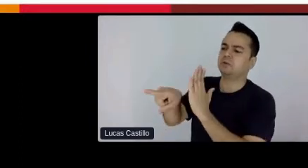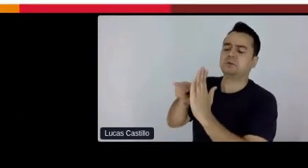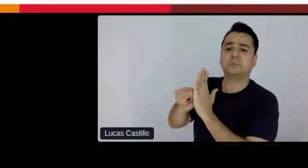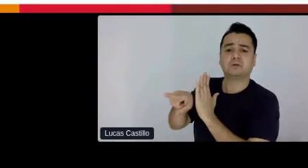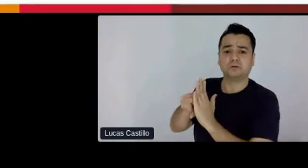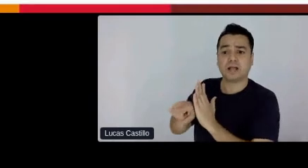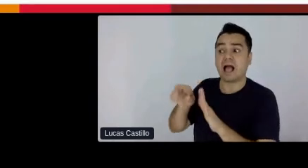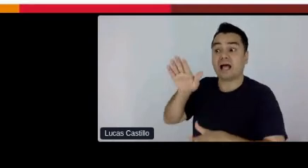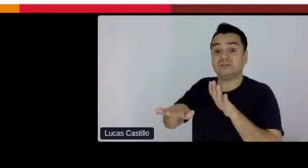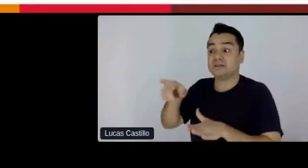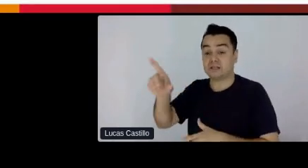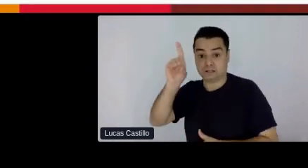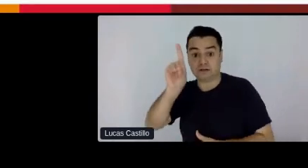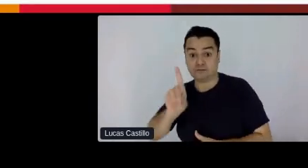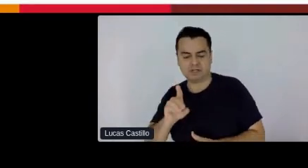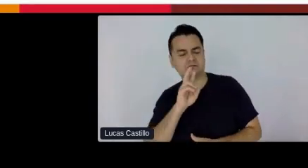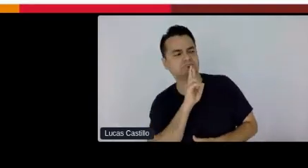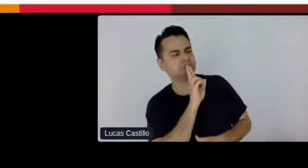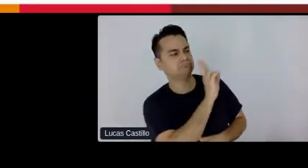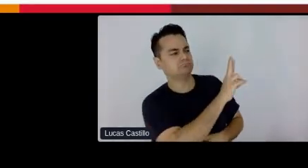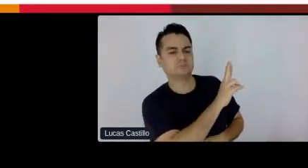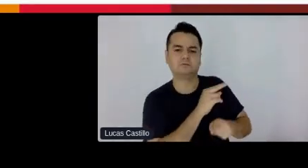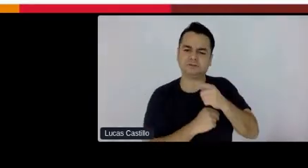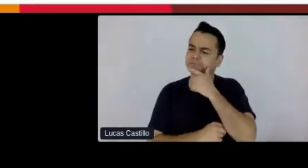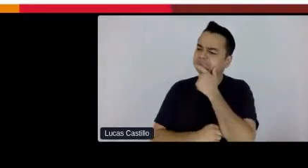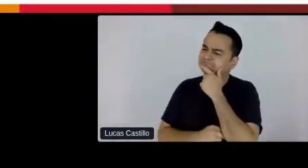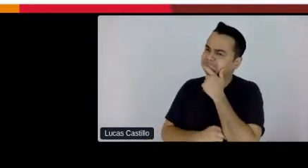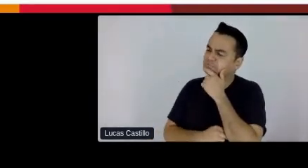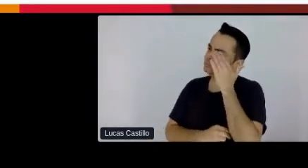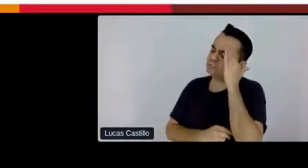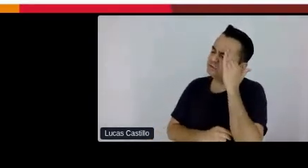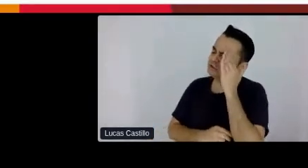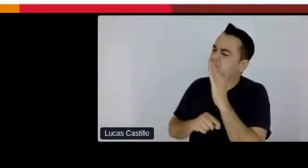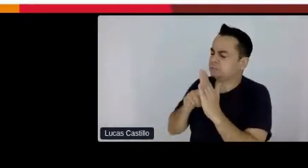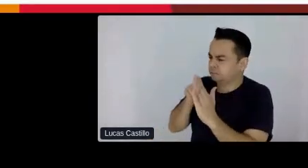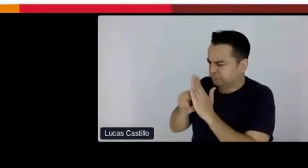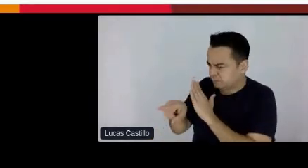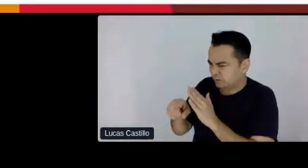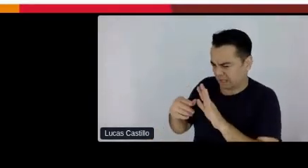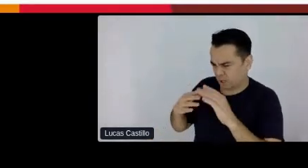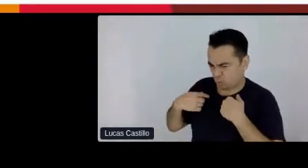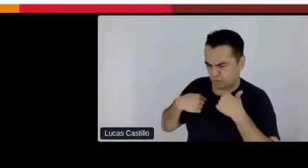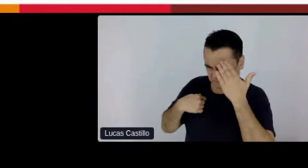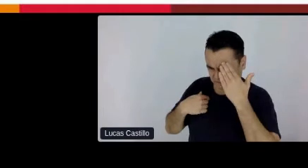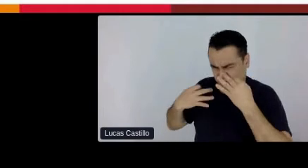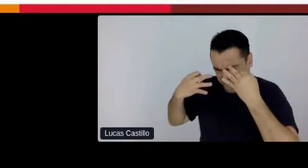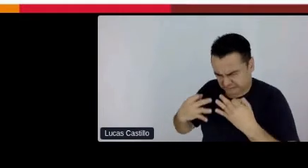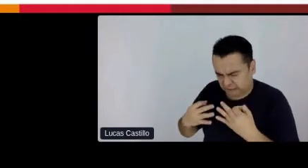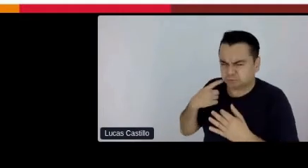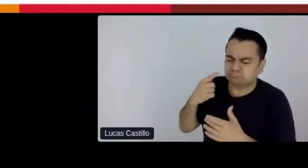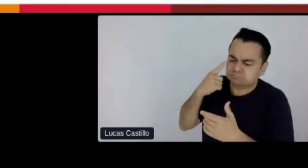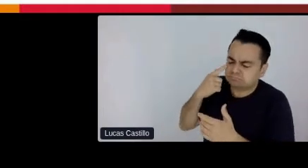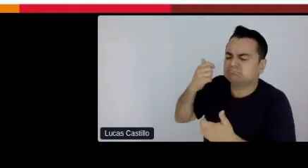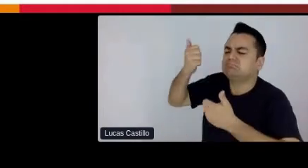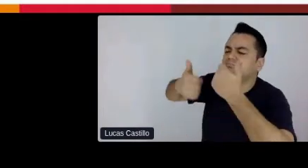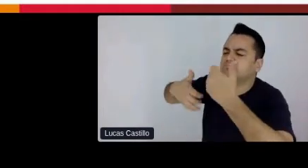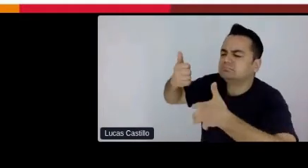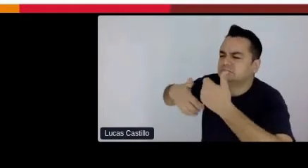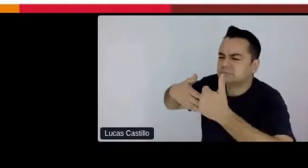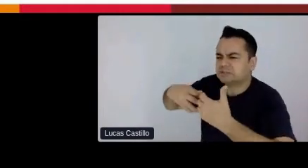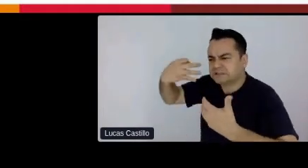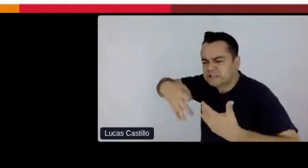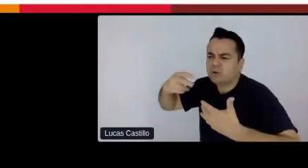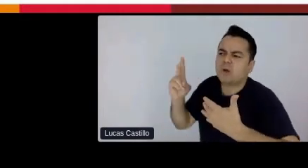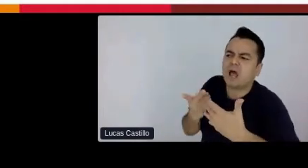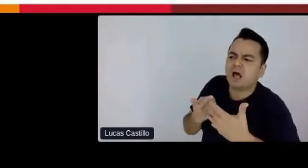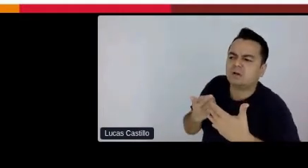alguma coisa que ele disse, você pergunte, peça que ele repita e confirme se o seu entendimento está certo. Isso vai evitar que tenha algum